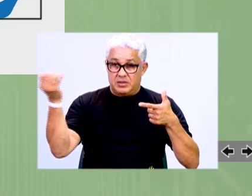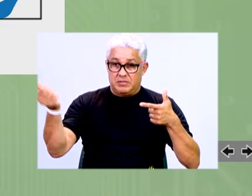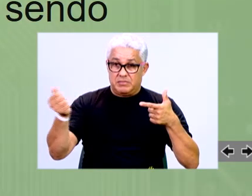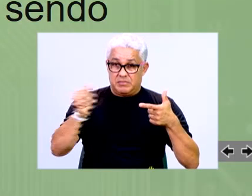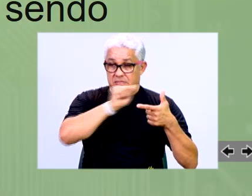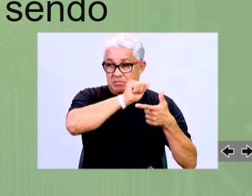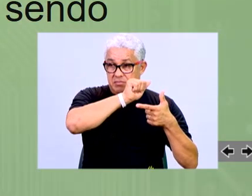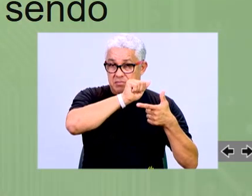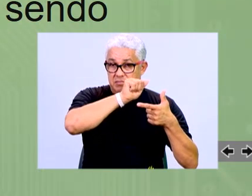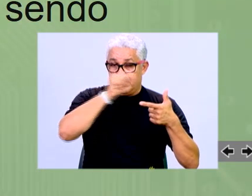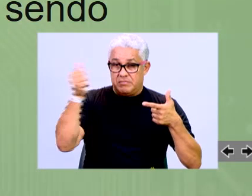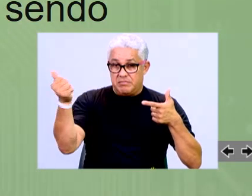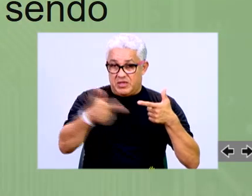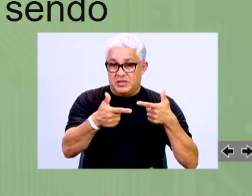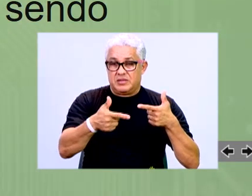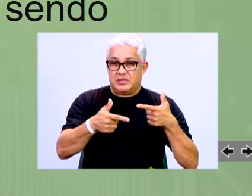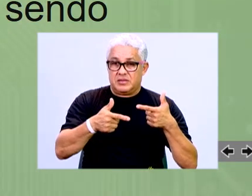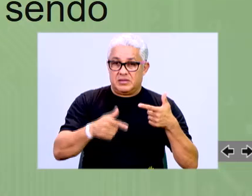pedido.